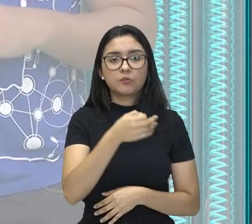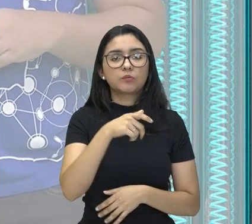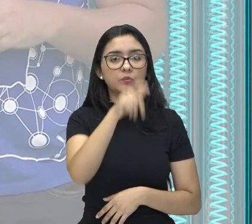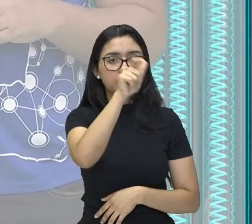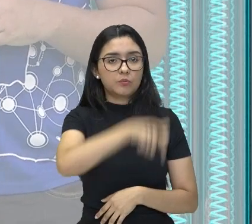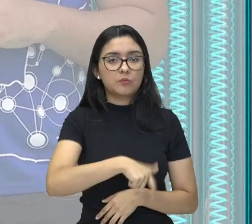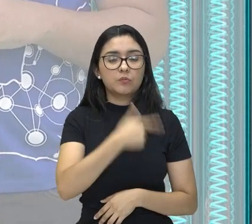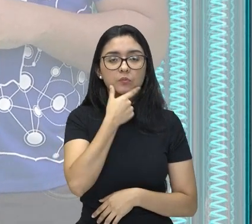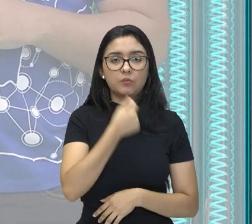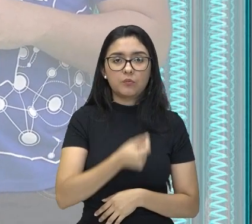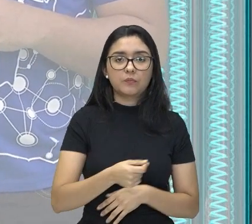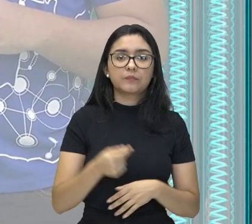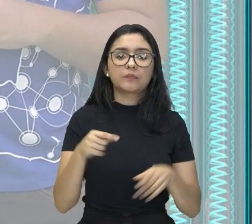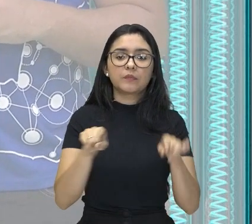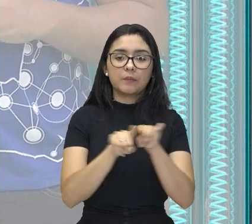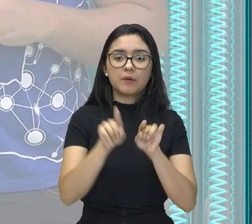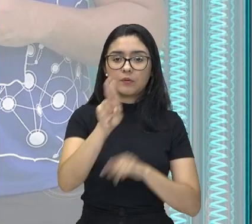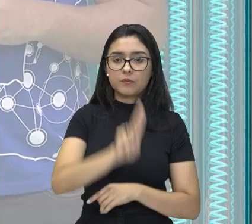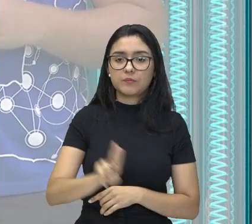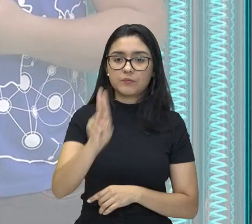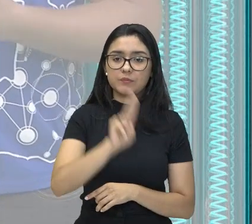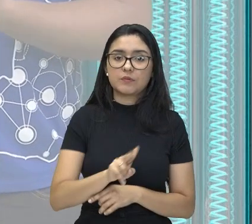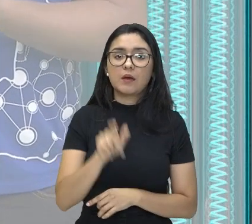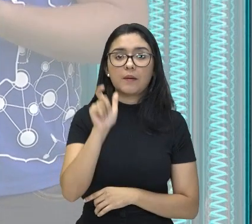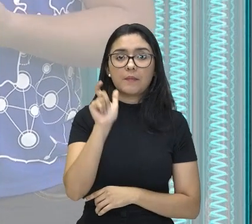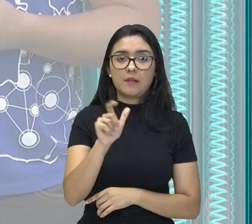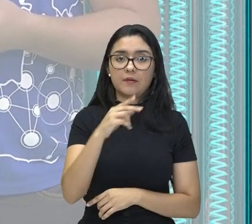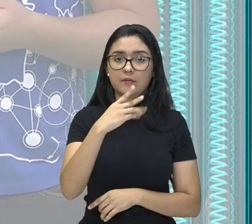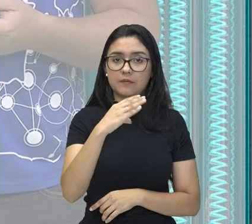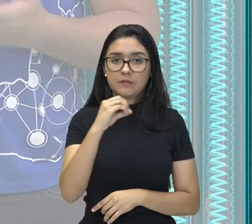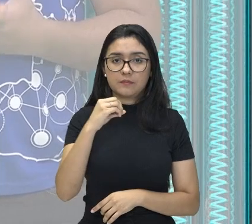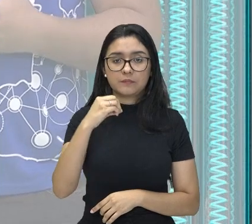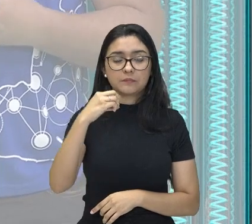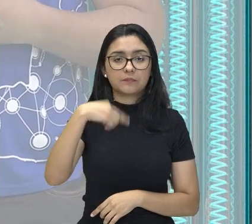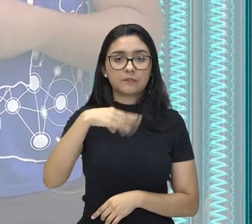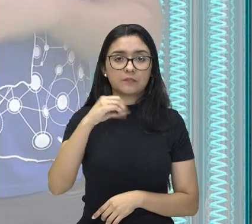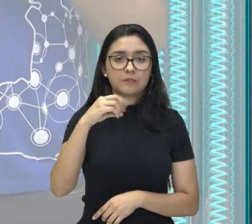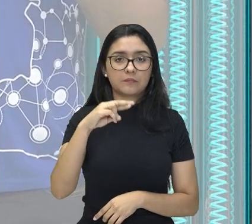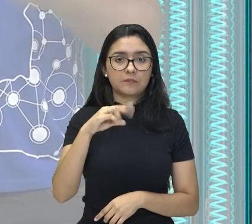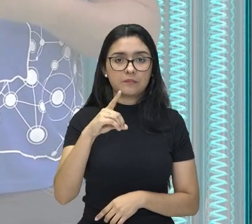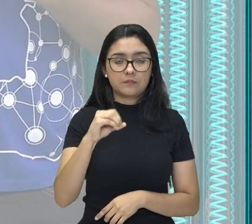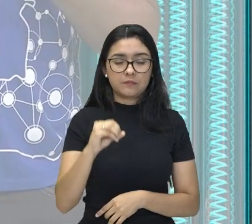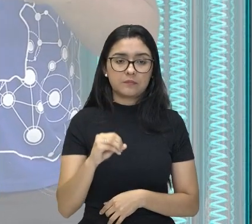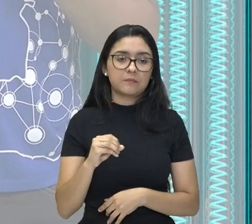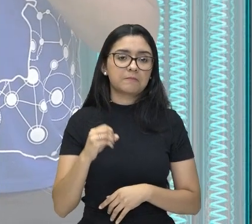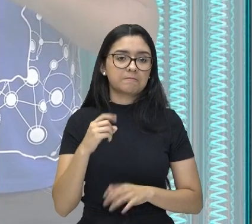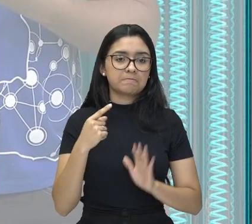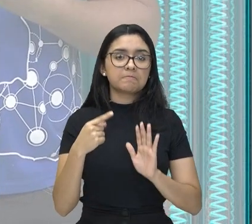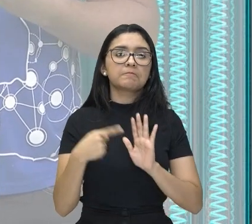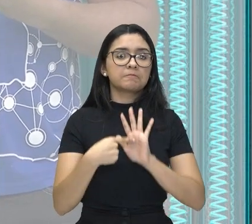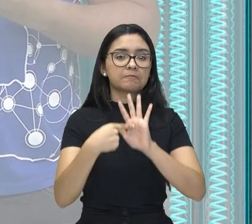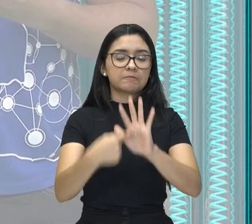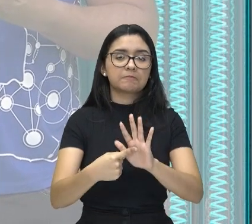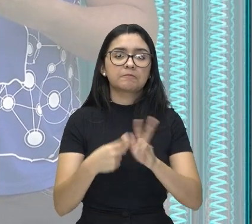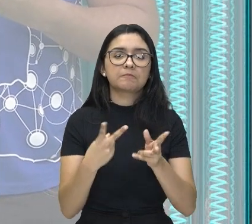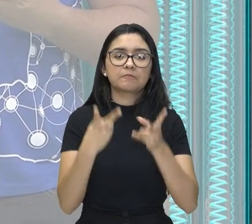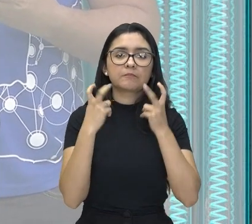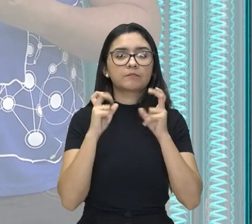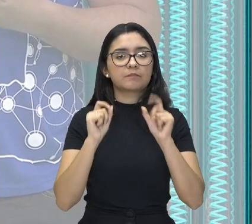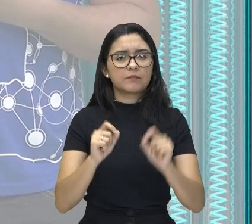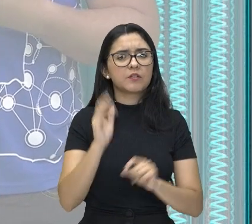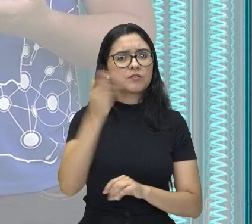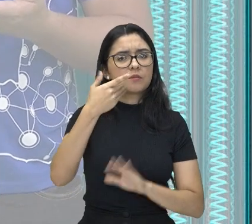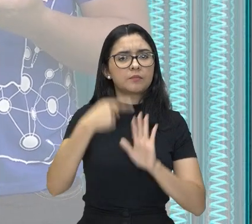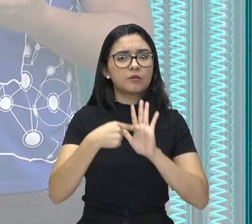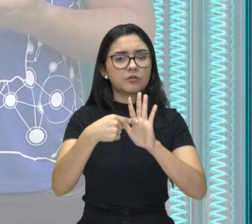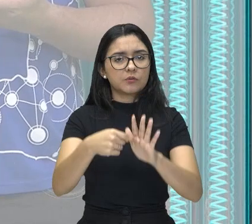concorda e ela utiliza a palavra concordo, marcando isso na sua fala. Observe que esses enunciados já evidenciam